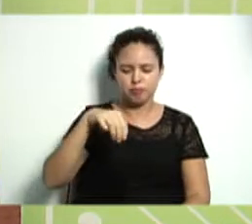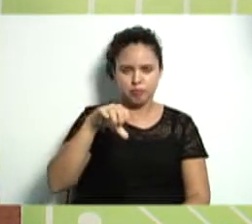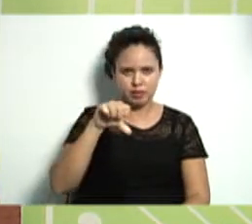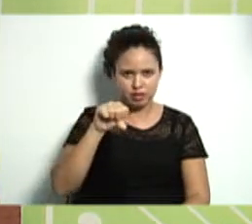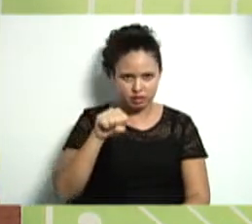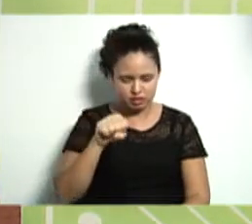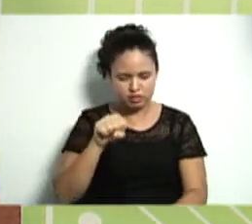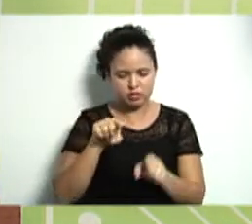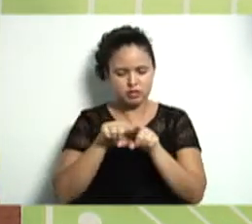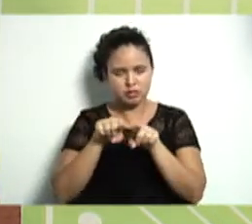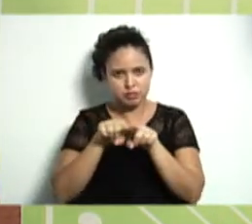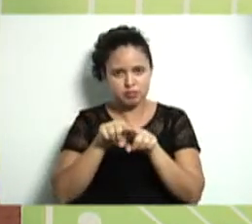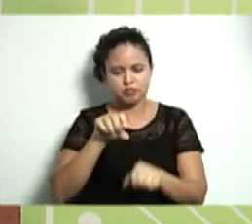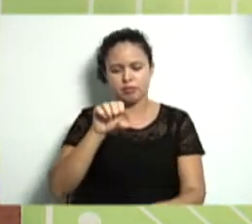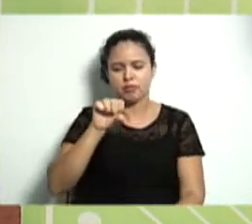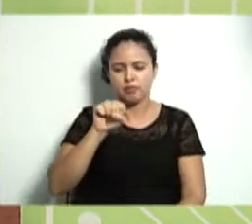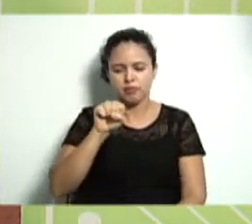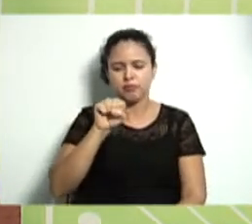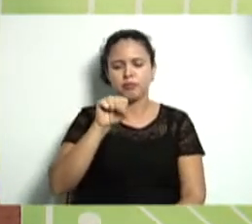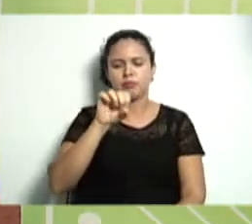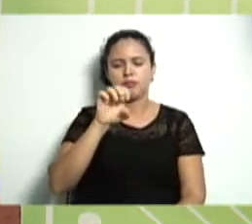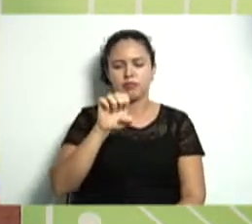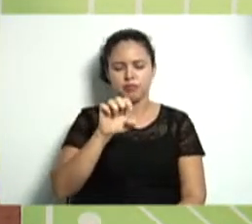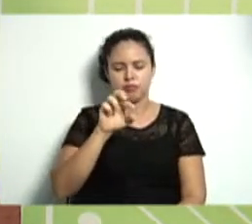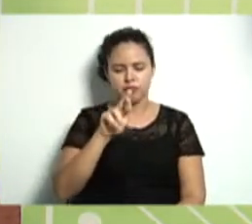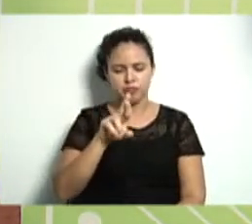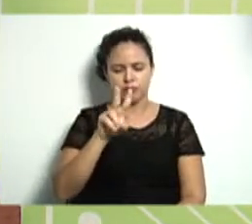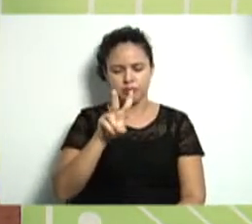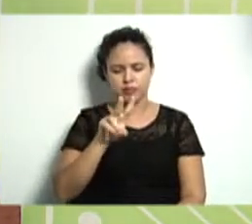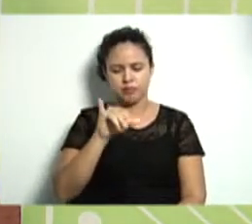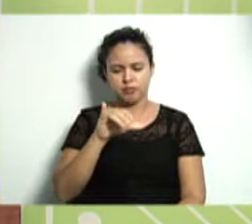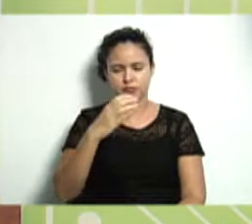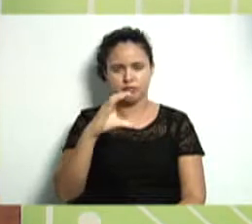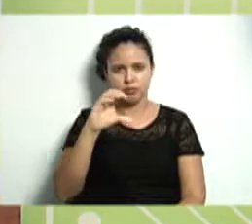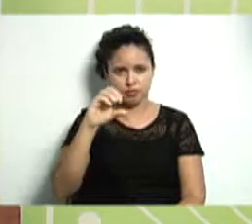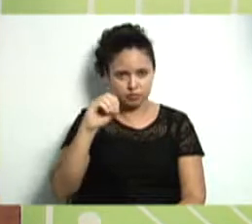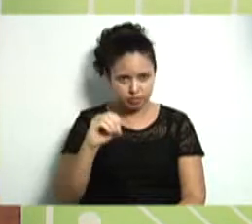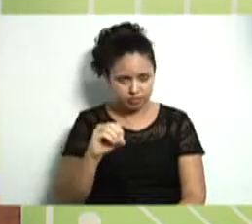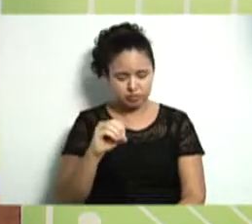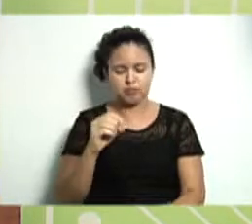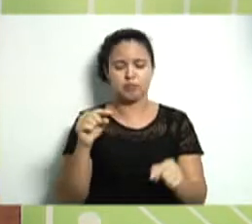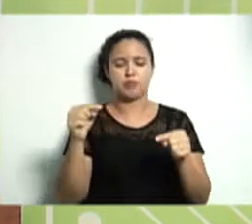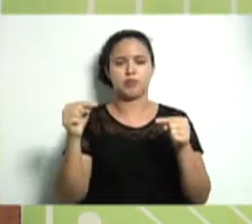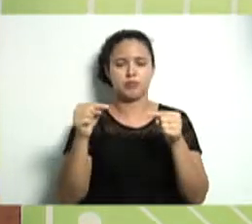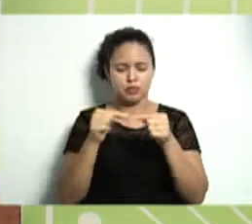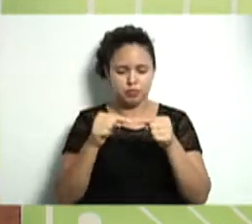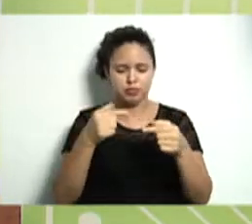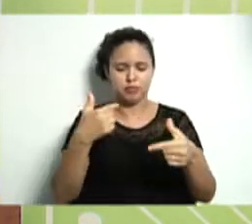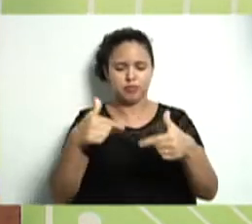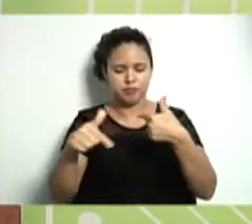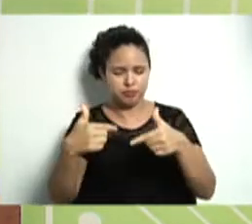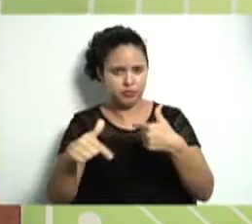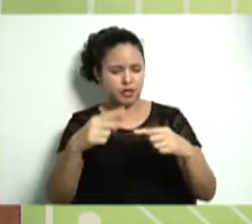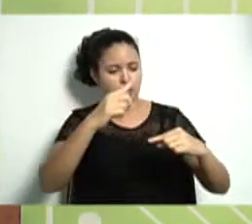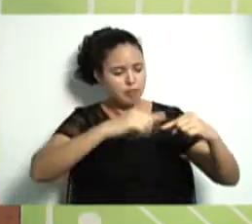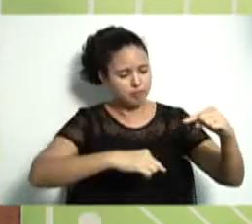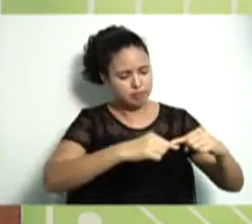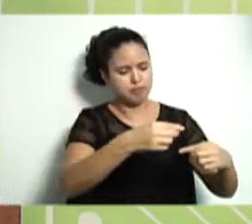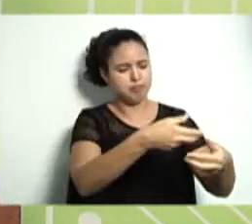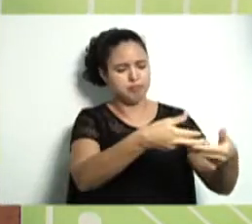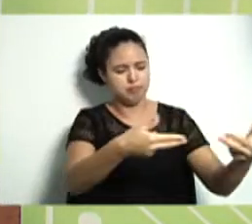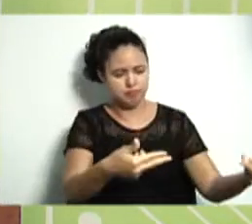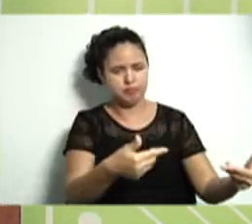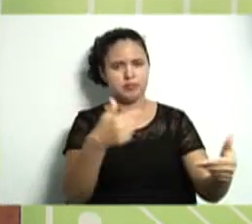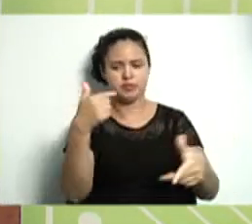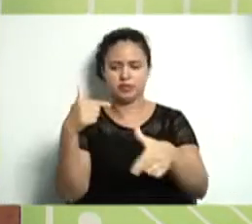de resultado do trabalho, que tudo é resultado do trabalho. O que é esse resultado do trabalho? Bens e serviços.